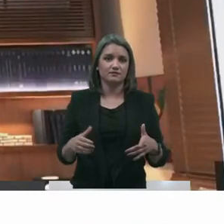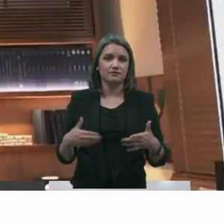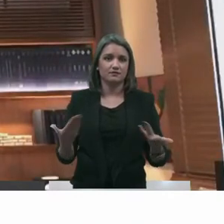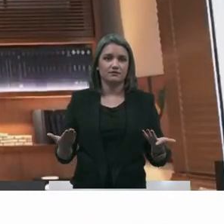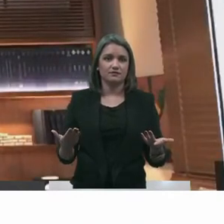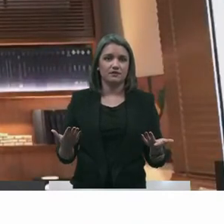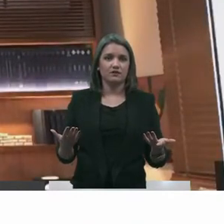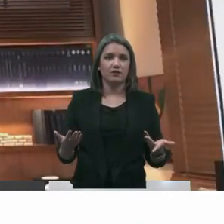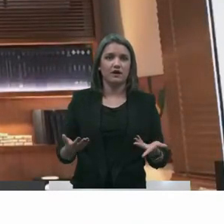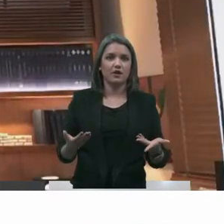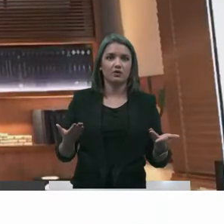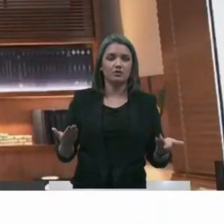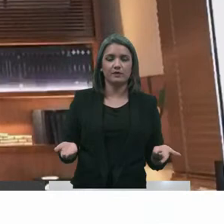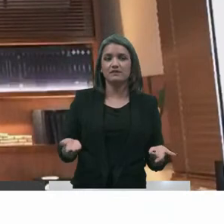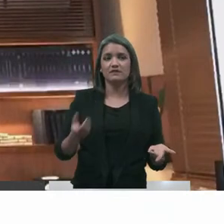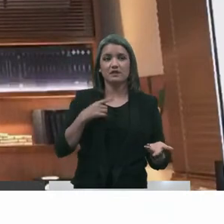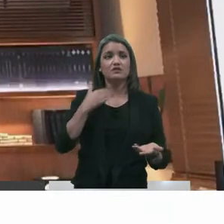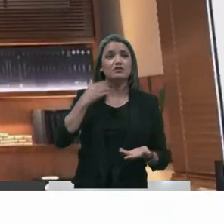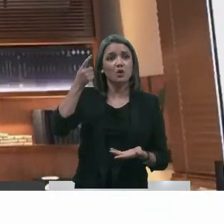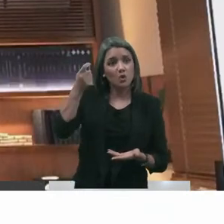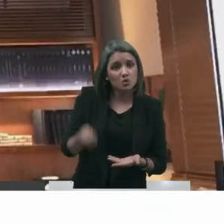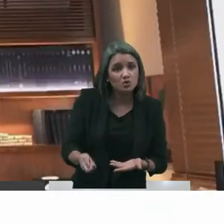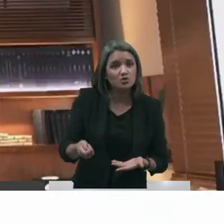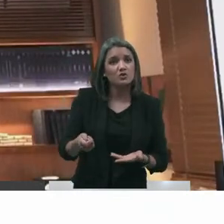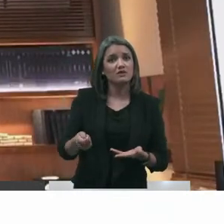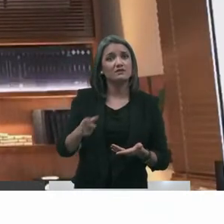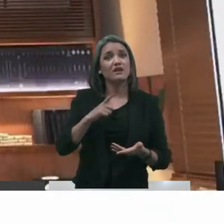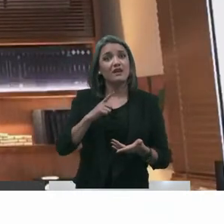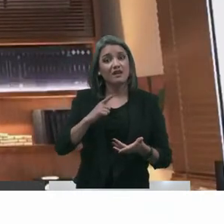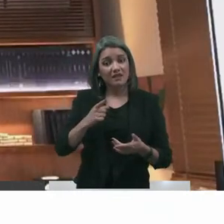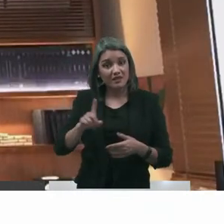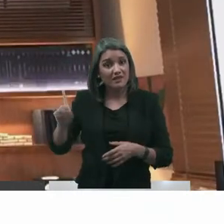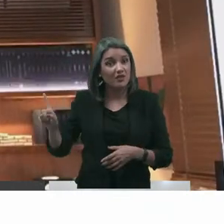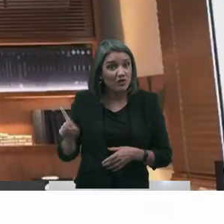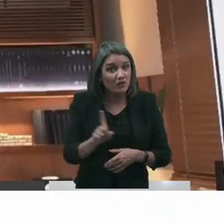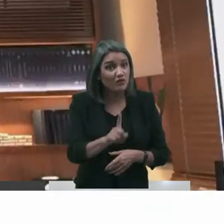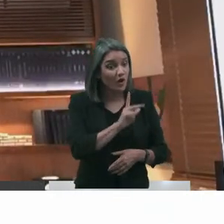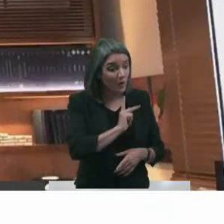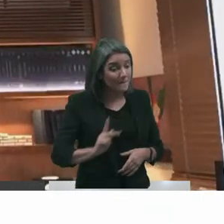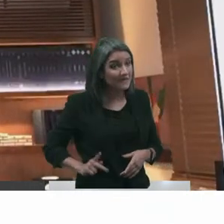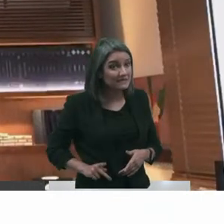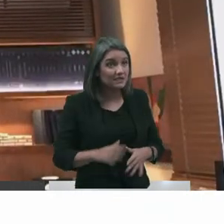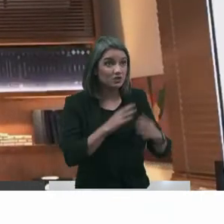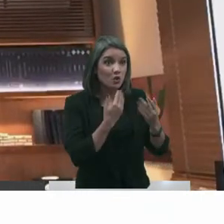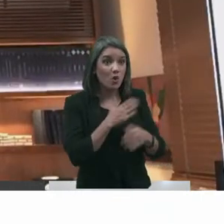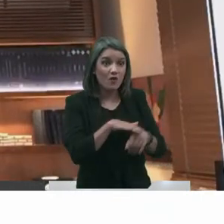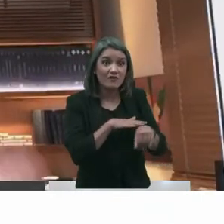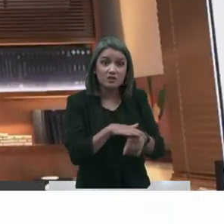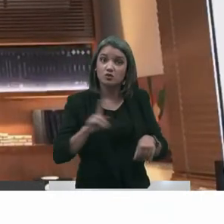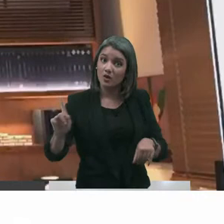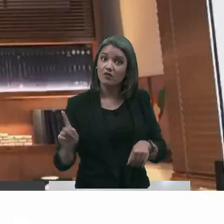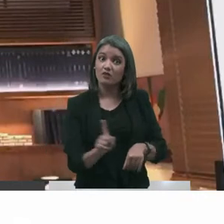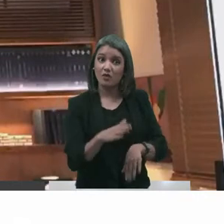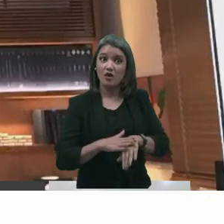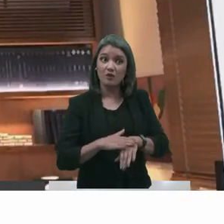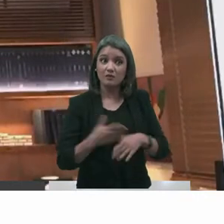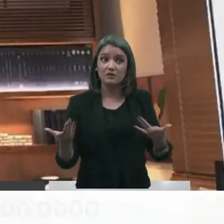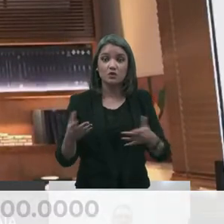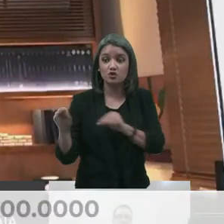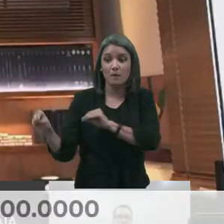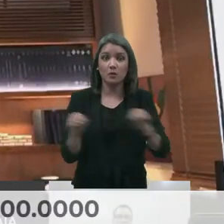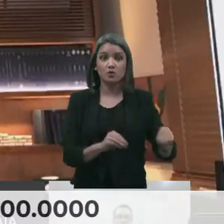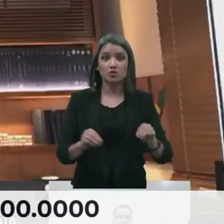magistrado que se comunicou oficialmente à presidência do tribunal, essa estatueta que foi de um fórum para o